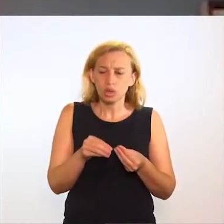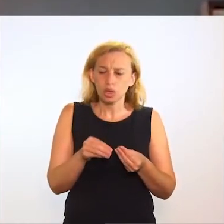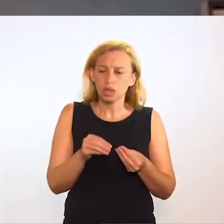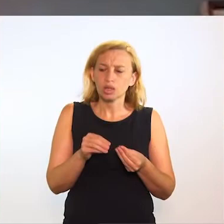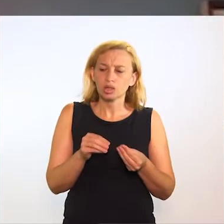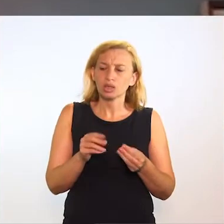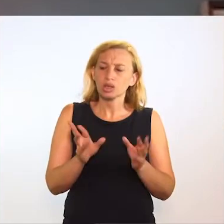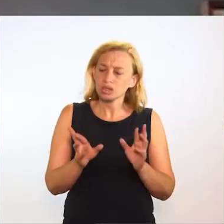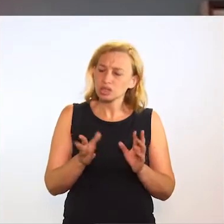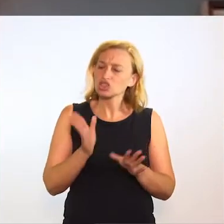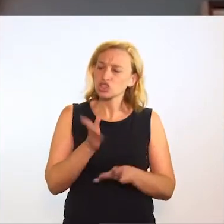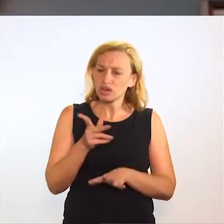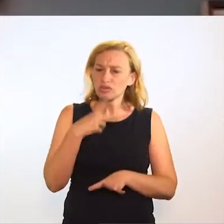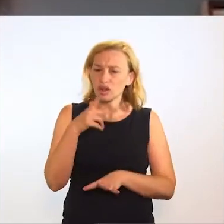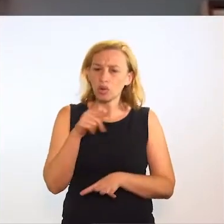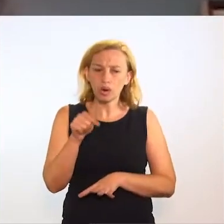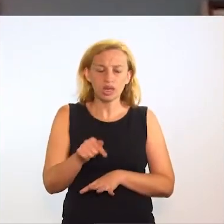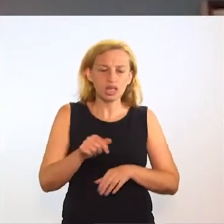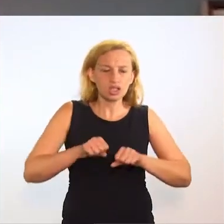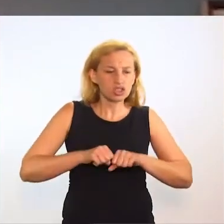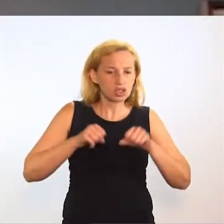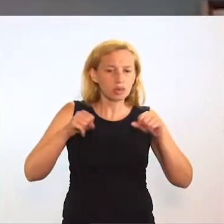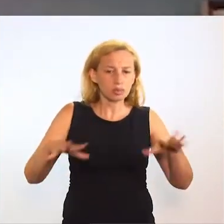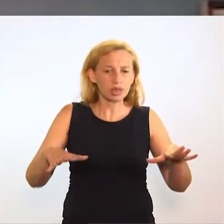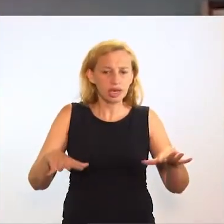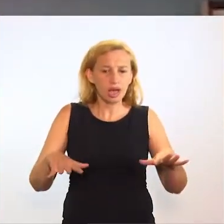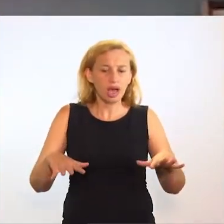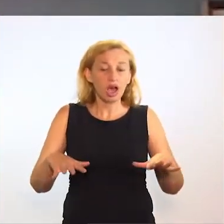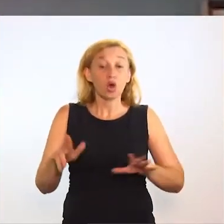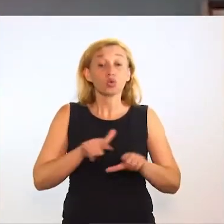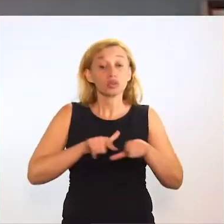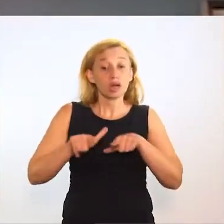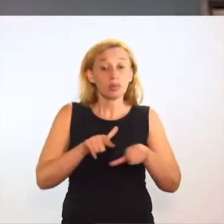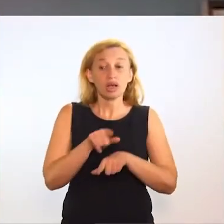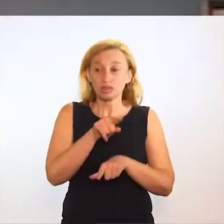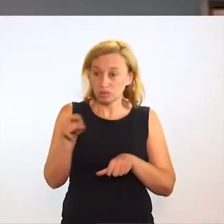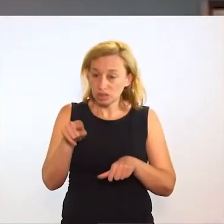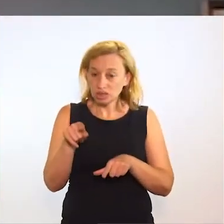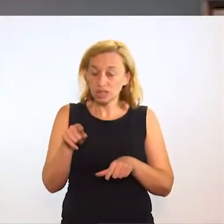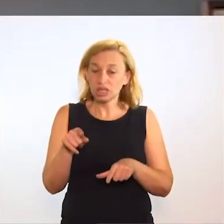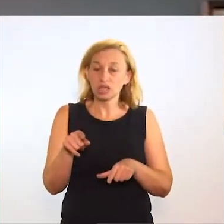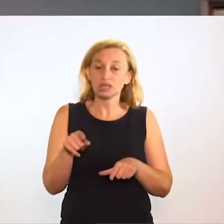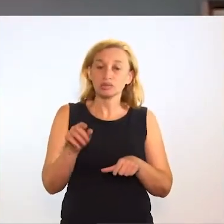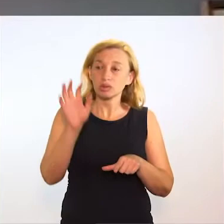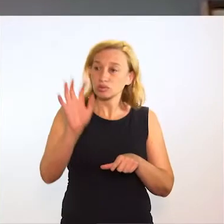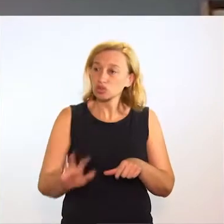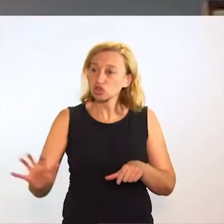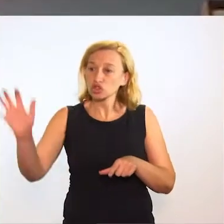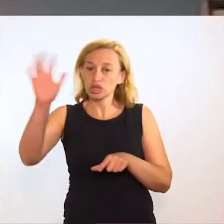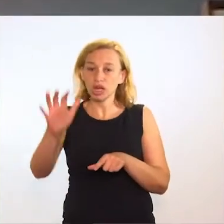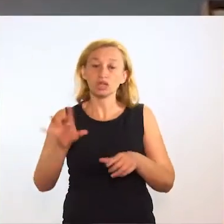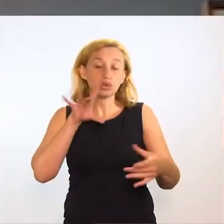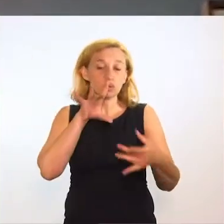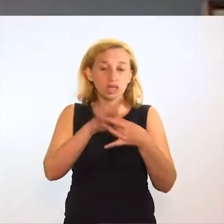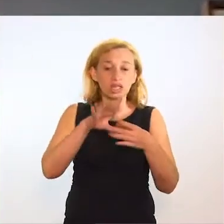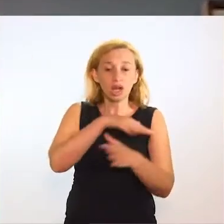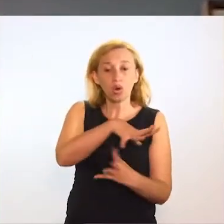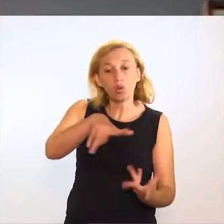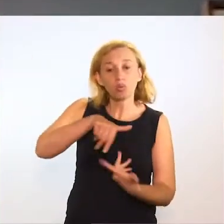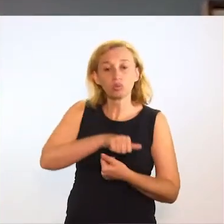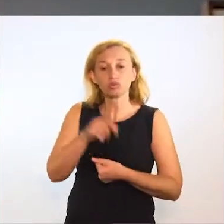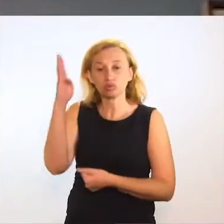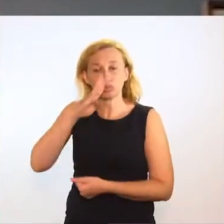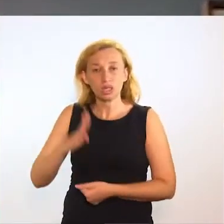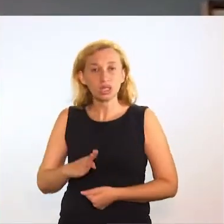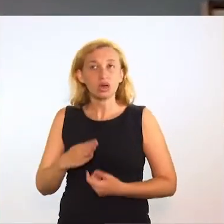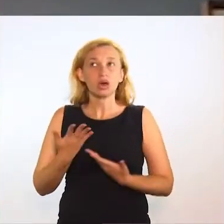esse potencial que você já relatou aqui de ampliar o trabalho de vocês para outros estados, de poder conectar